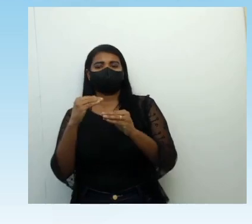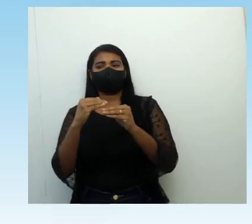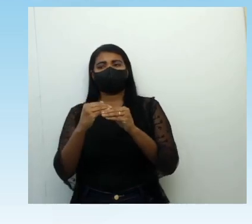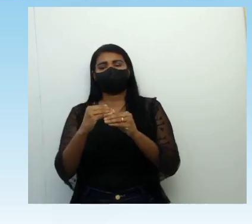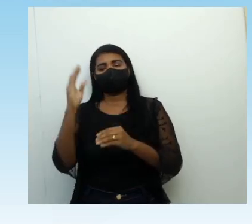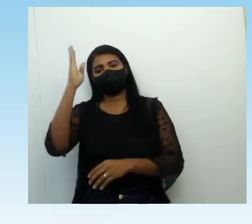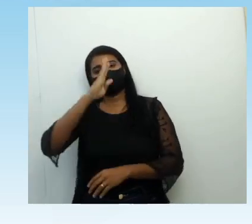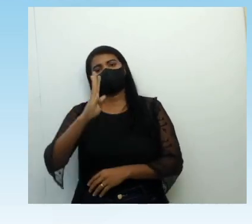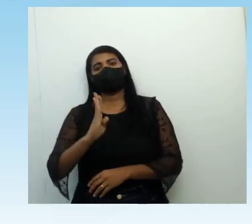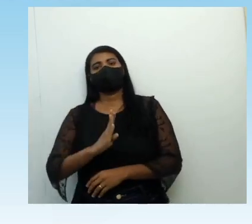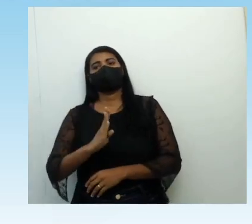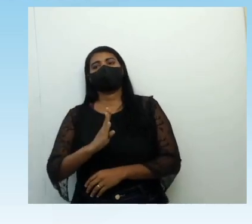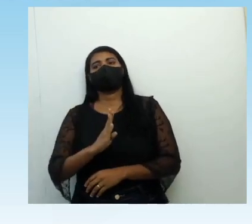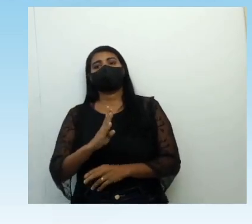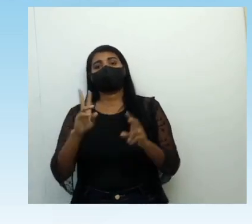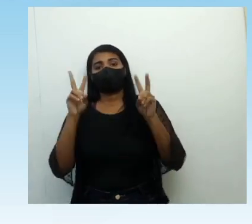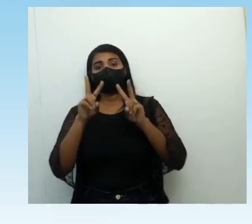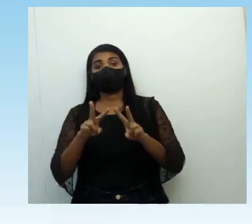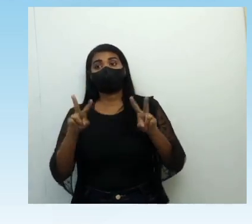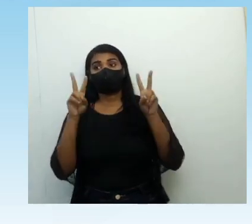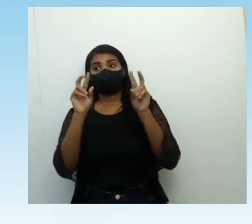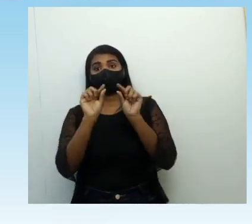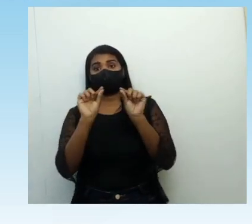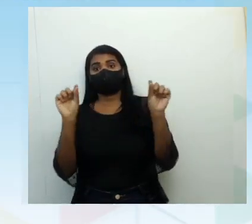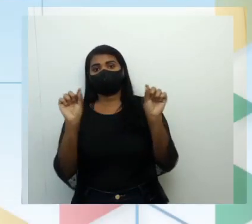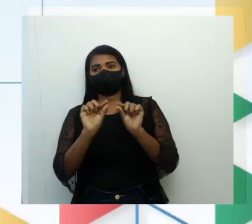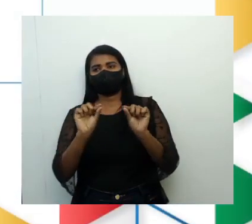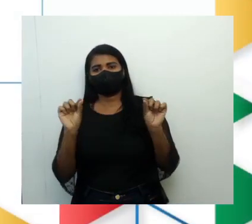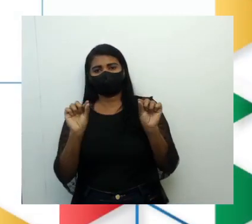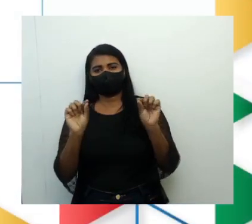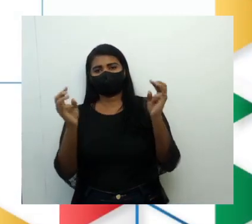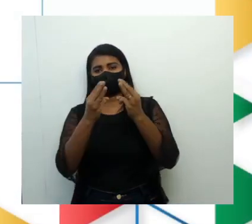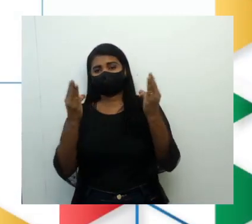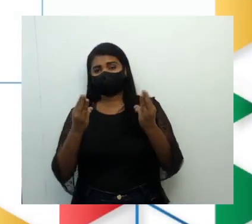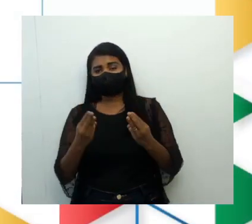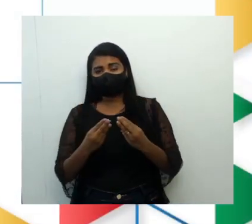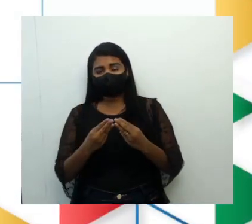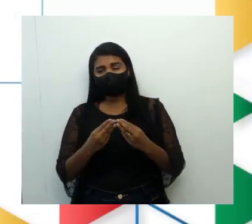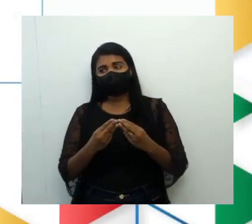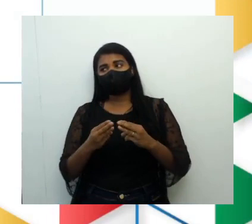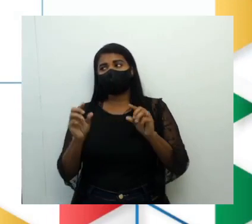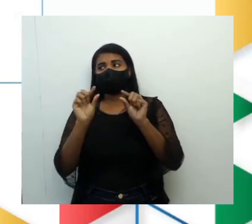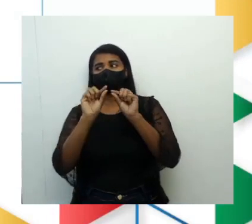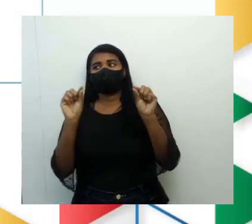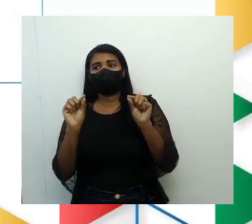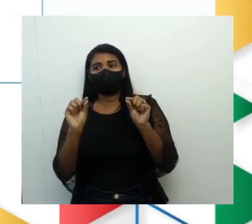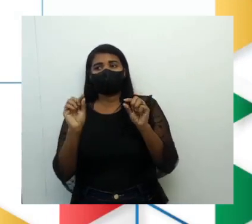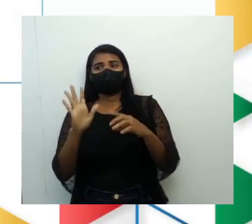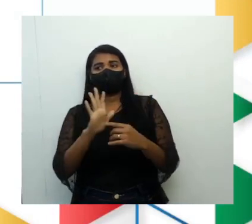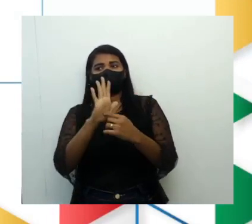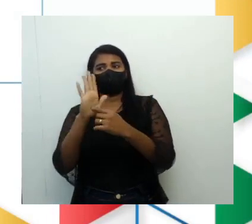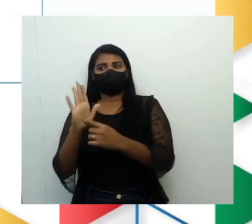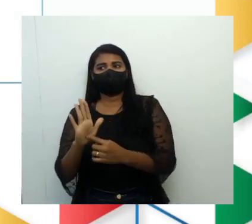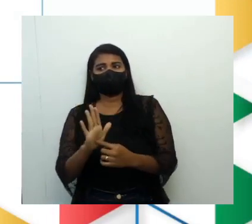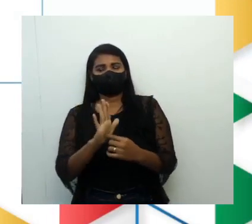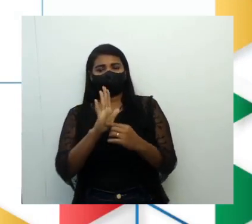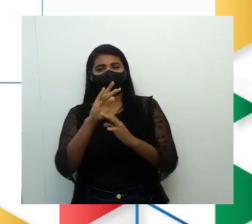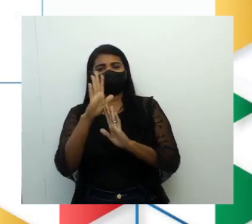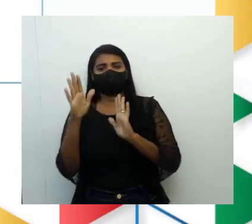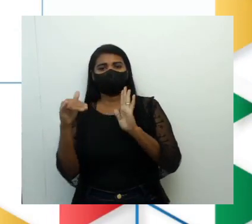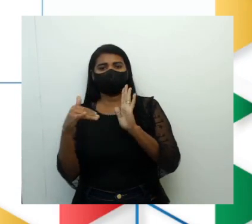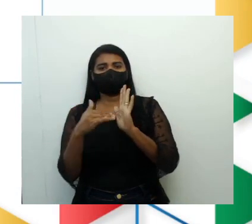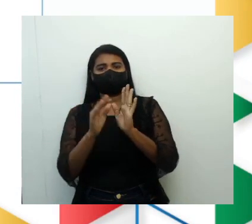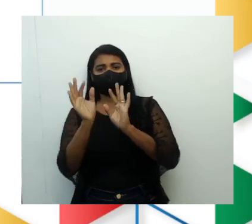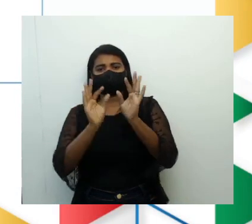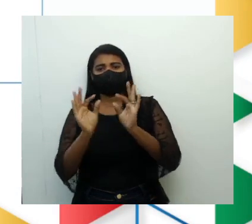para o Brasil. Tá olhando aquelas linhas ali, gente? Eu sei que tá pequenininha, mas ali que dá seus graus, tudo